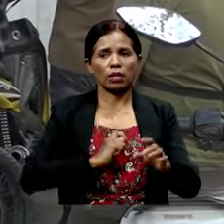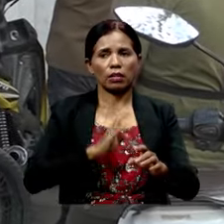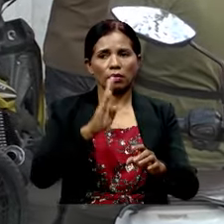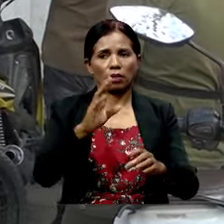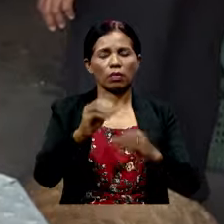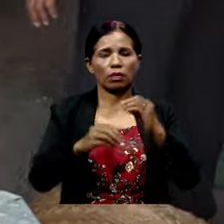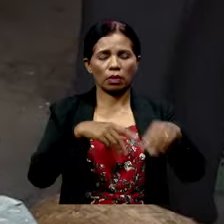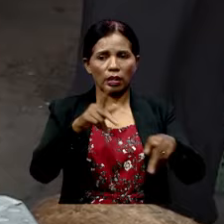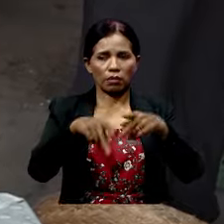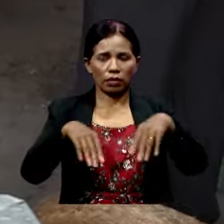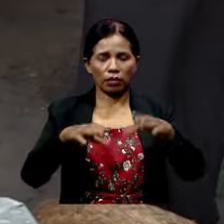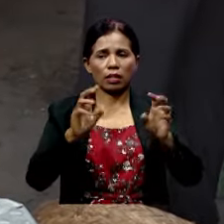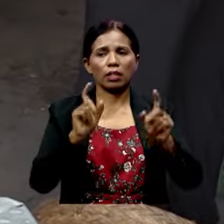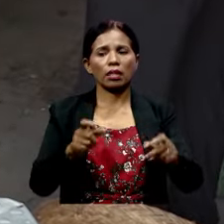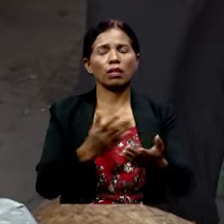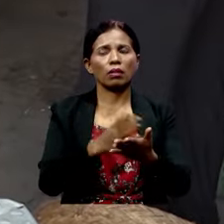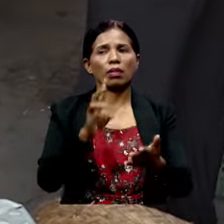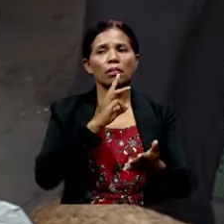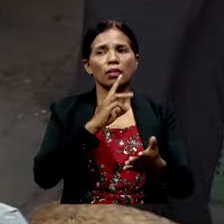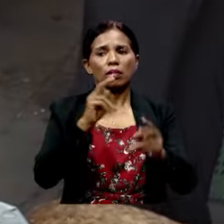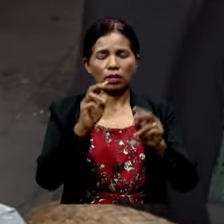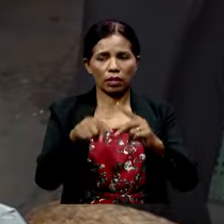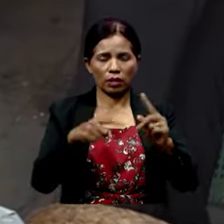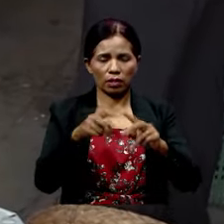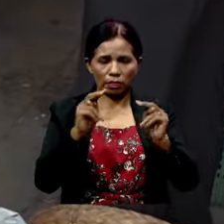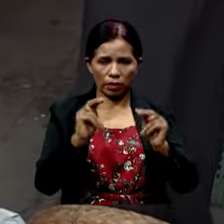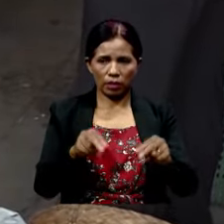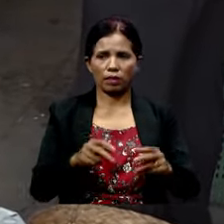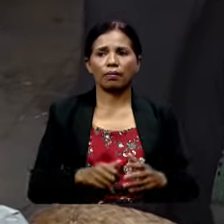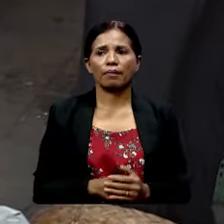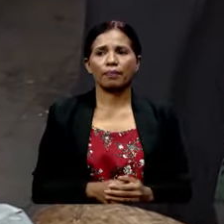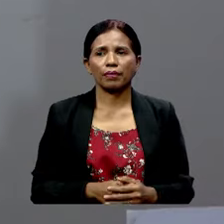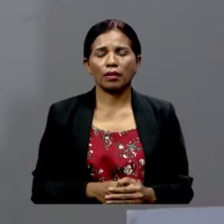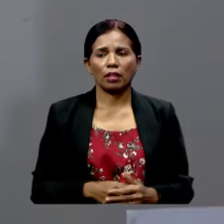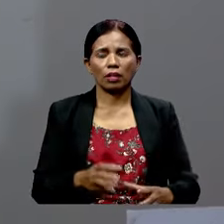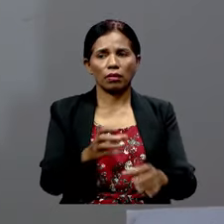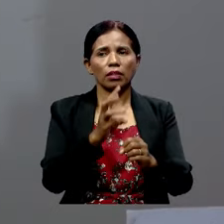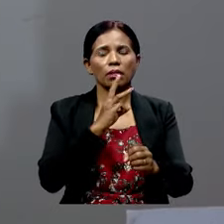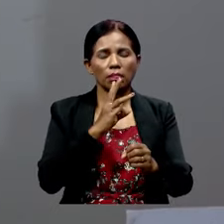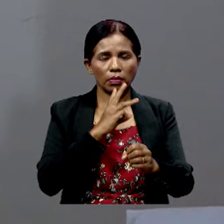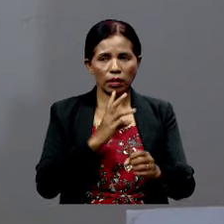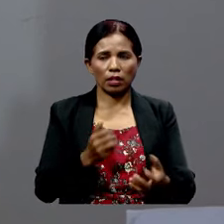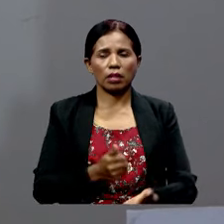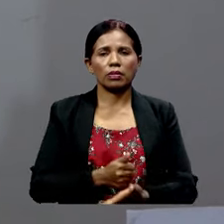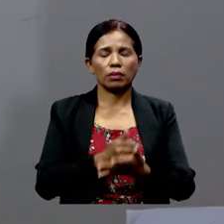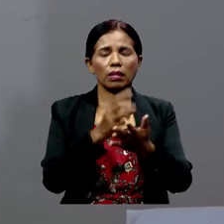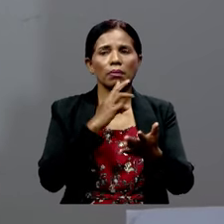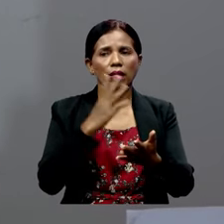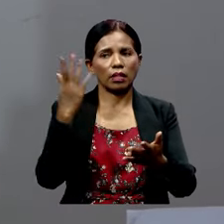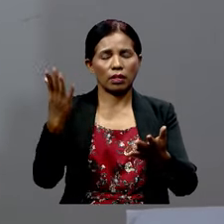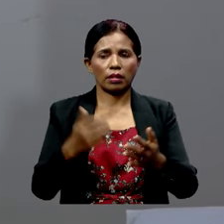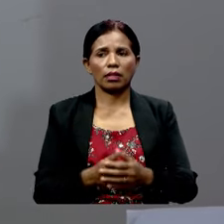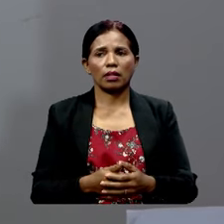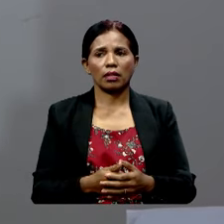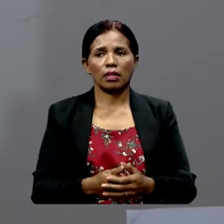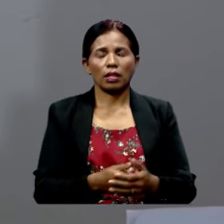negociante sira nebe tem que so saber ba ingira e necessidade. O PFB, o si saneamento, ba ho apoio be ne ba, apenas ba ne